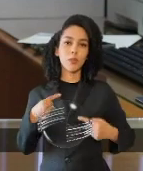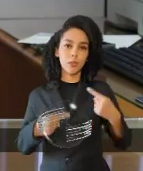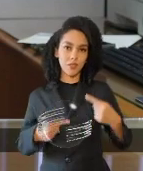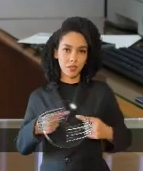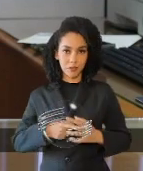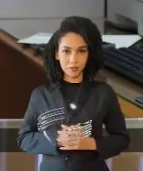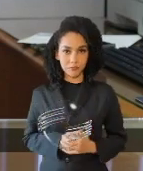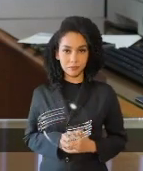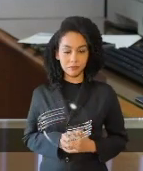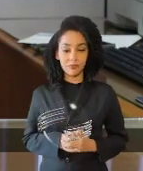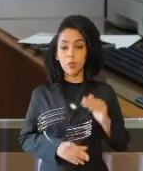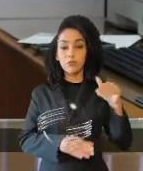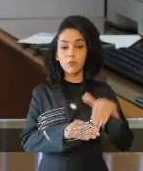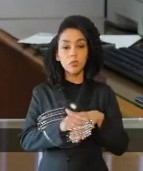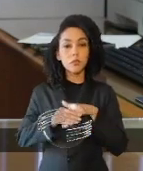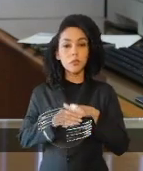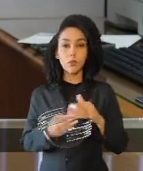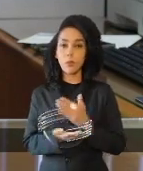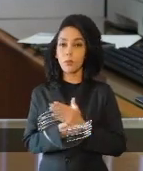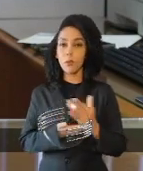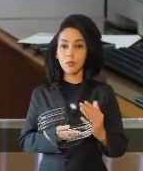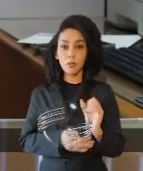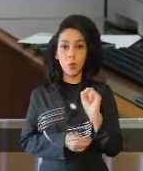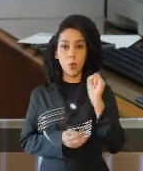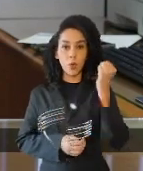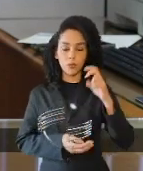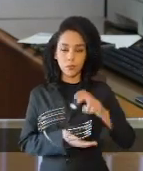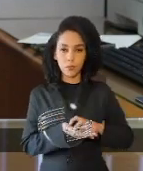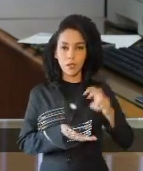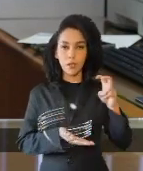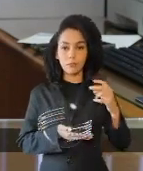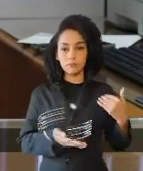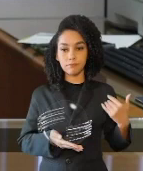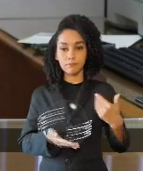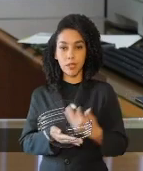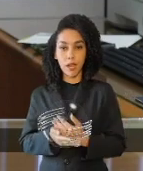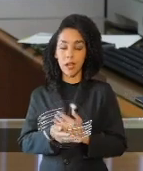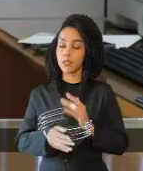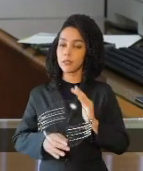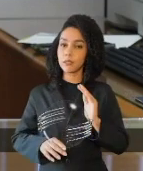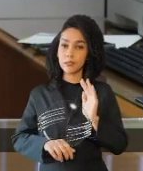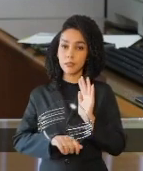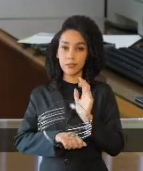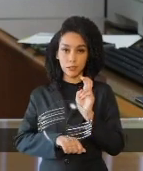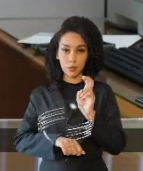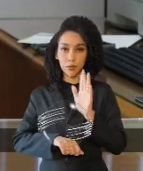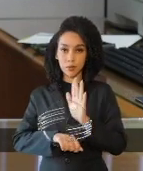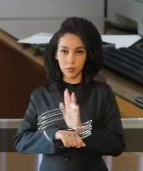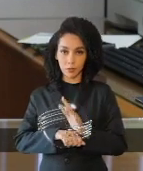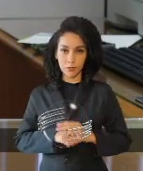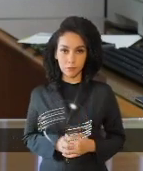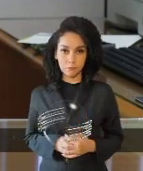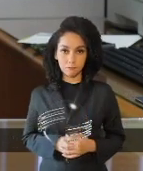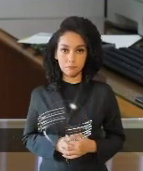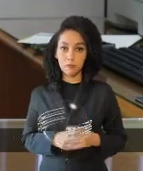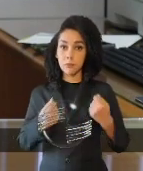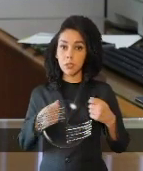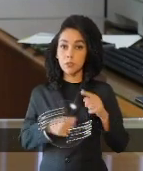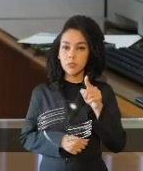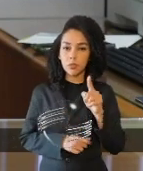a votação começa às 8 horas e prossegue até às 17 horas Prudente porém